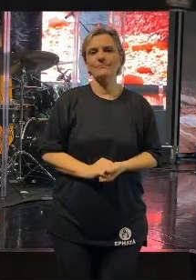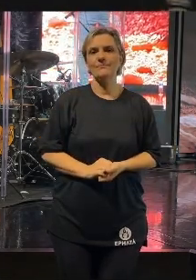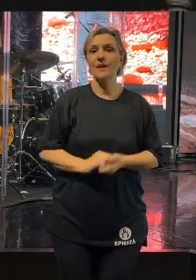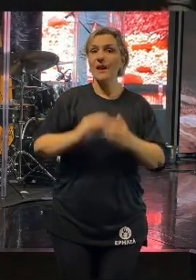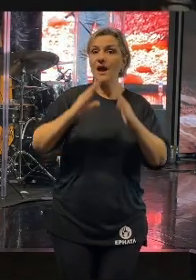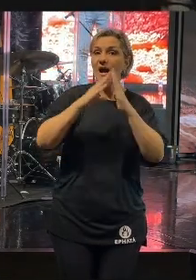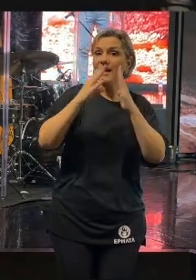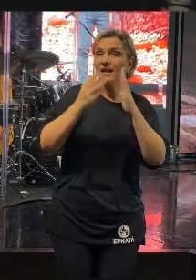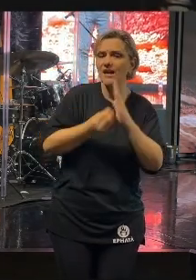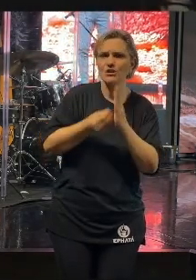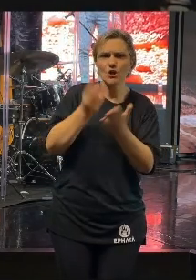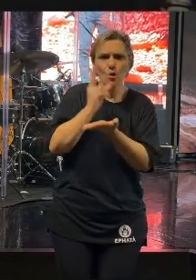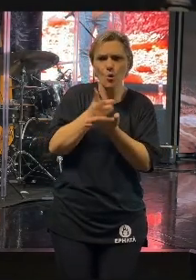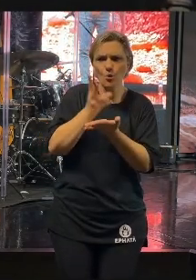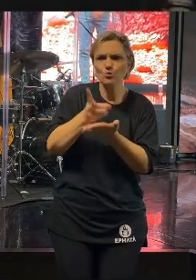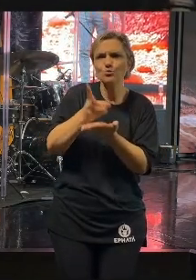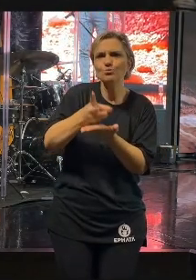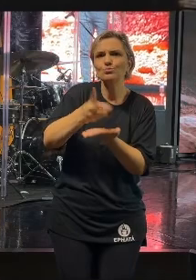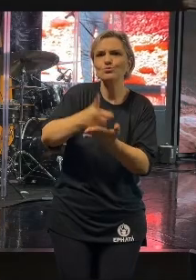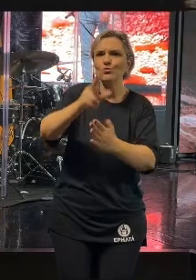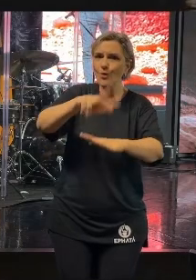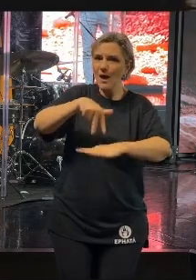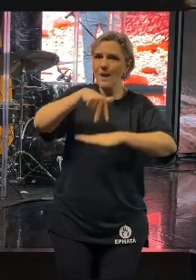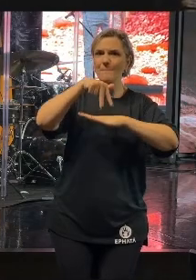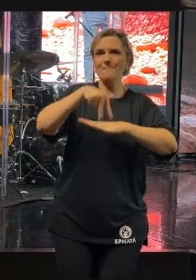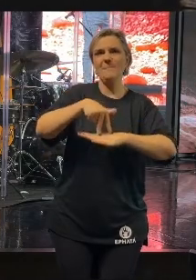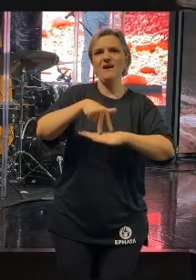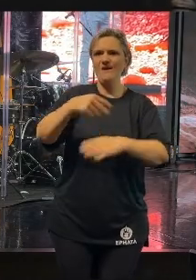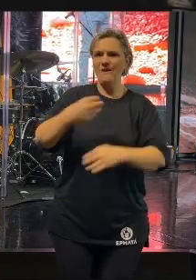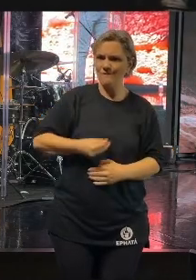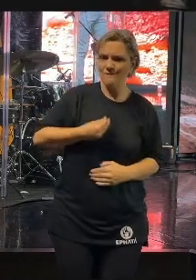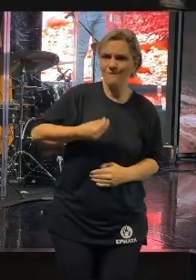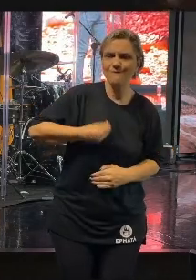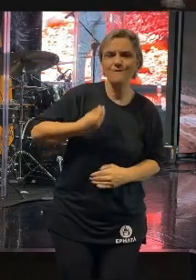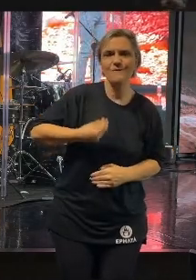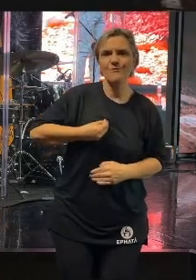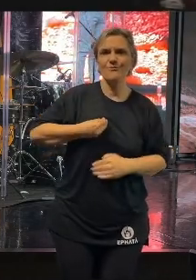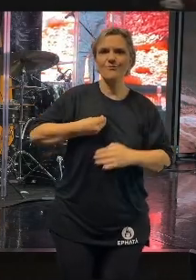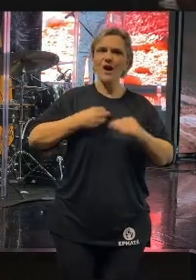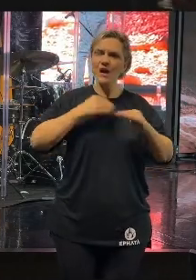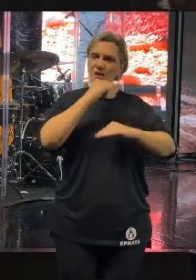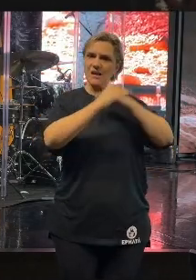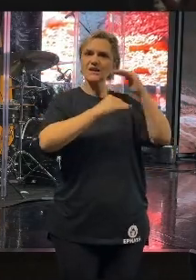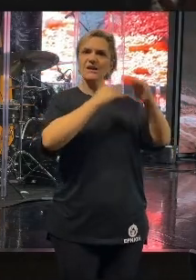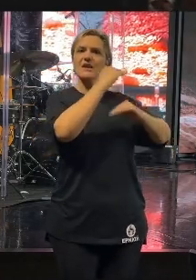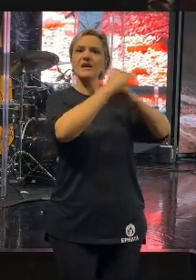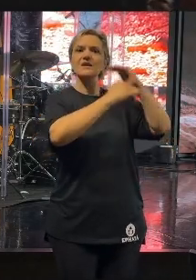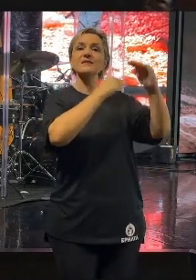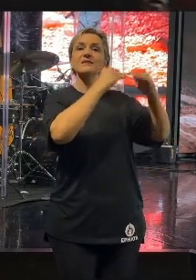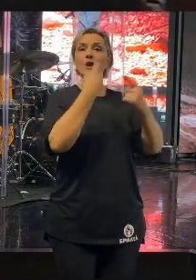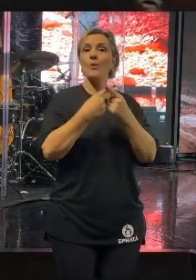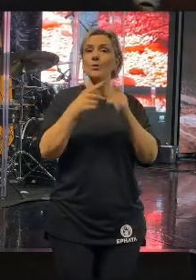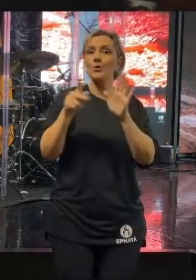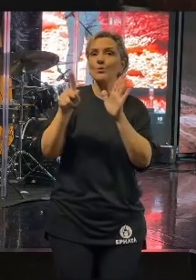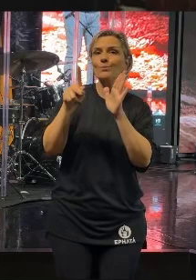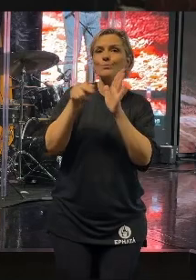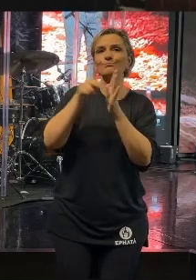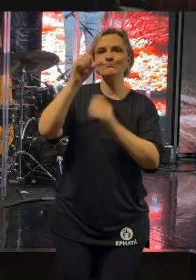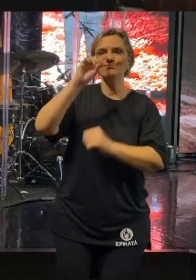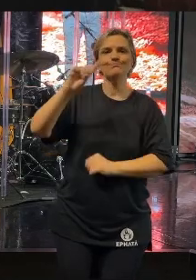A igreja continua de pé, viva e crescendo. Porque o dono da igreja